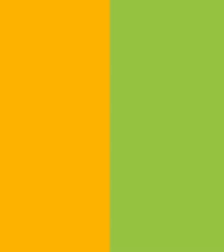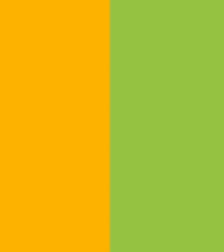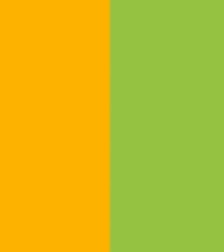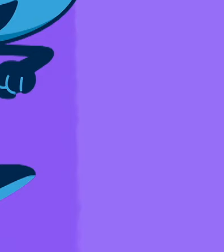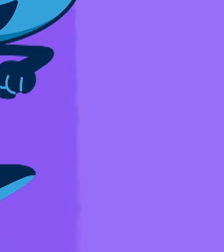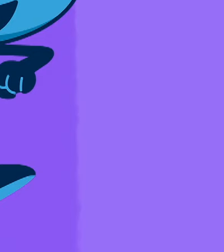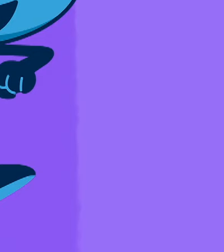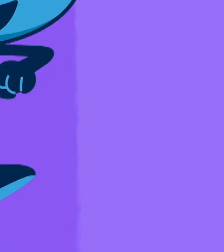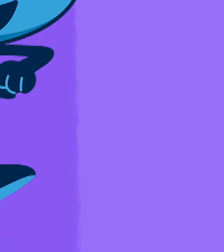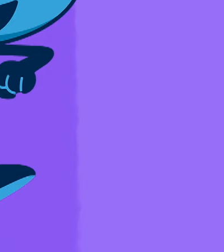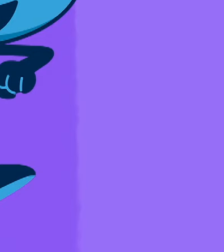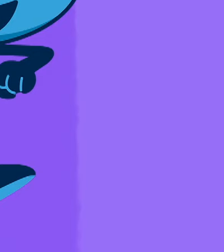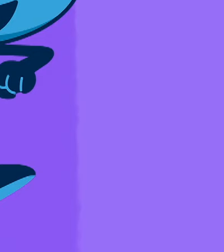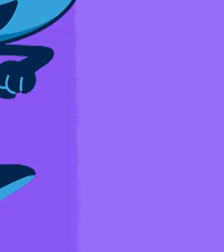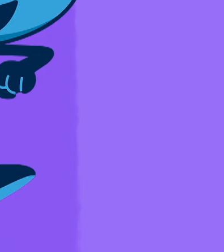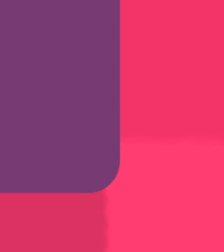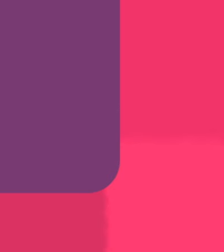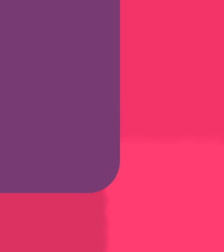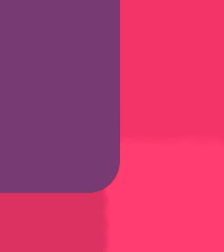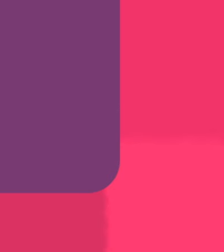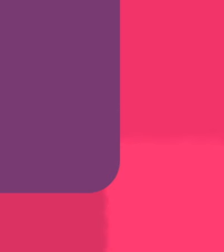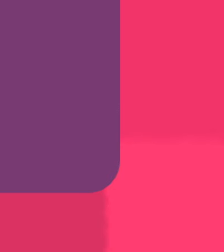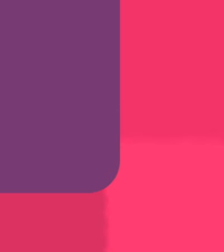acessibilidade etc. filmes